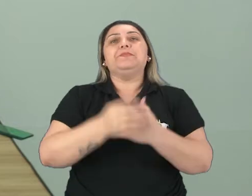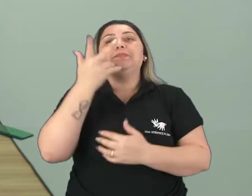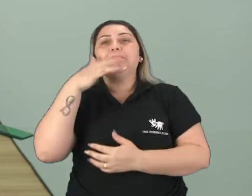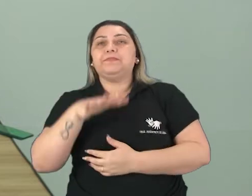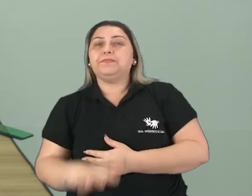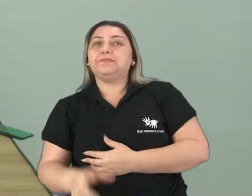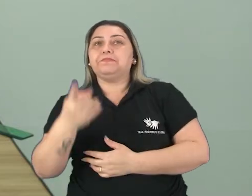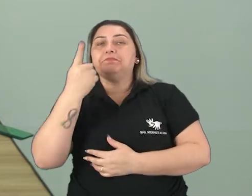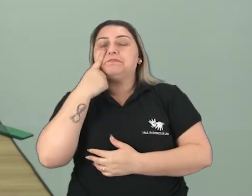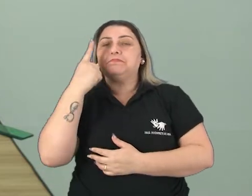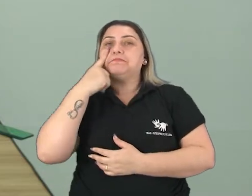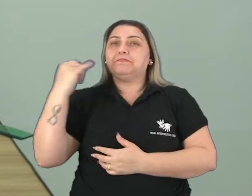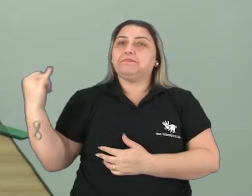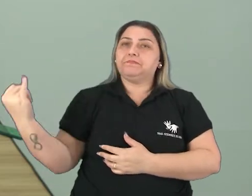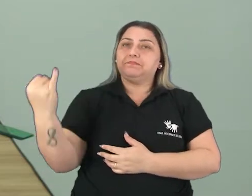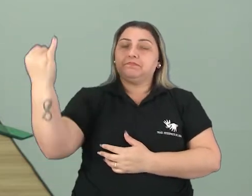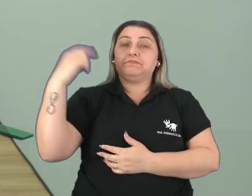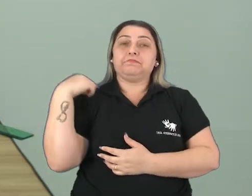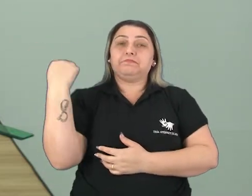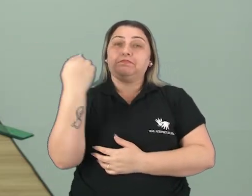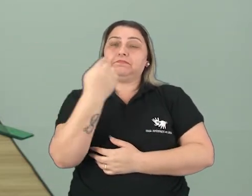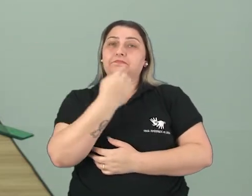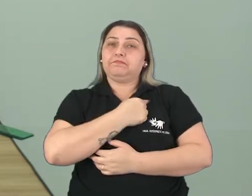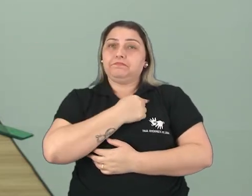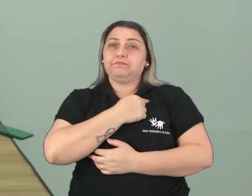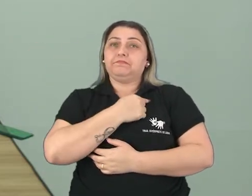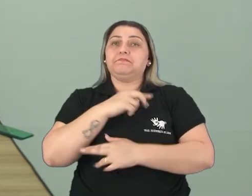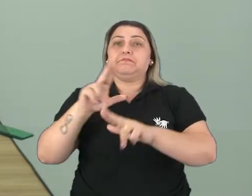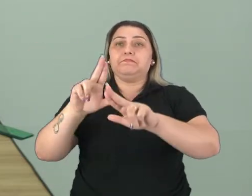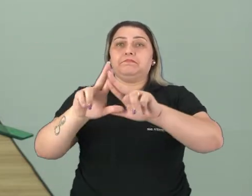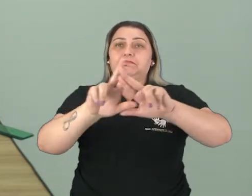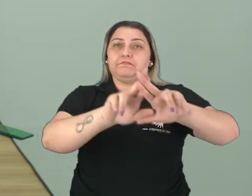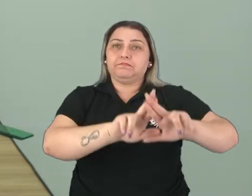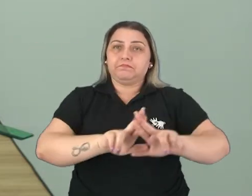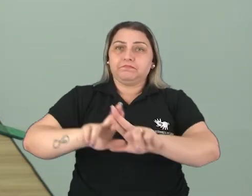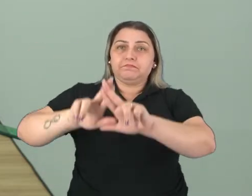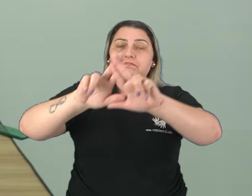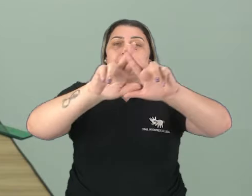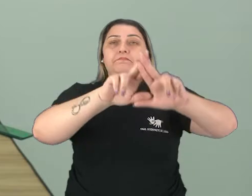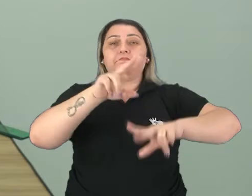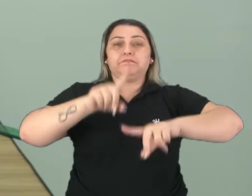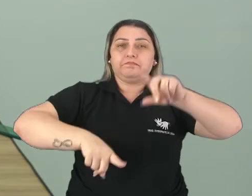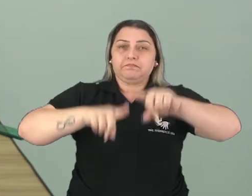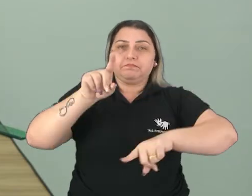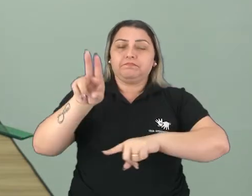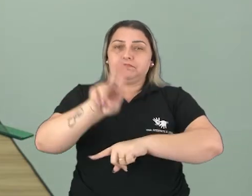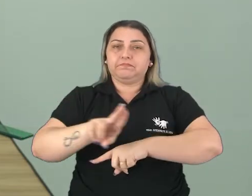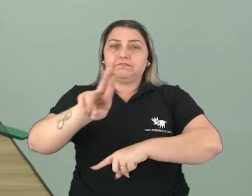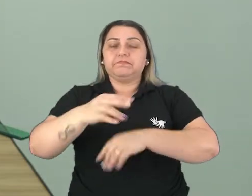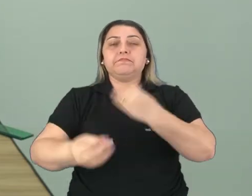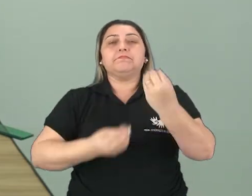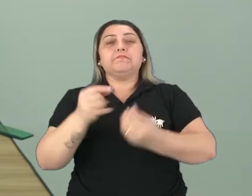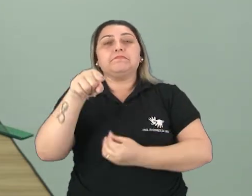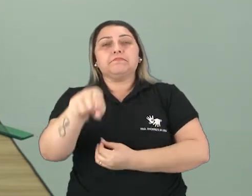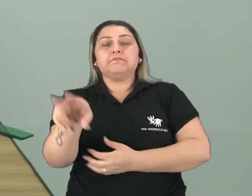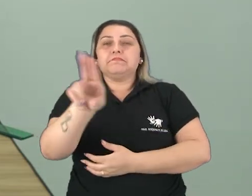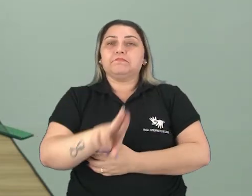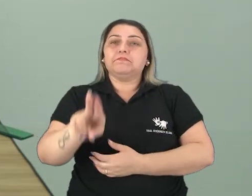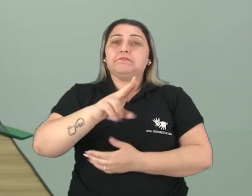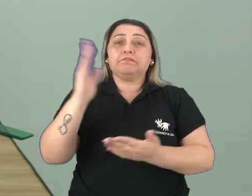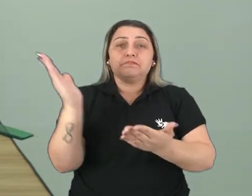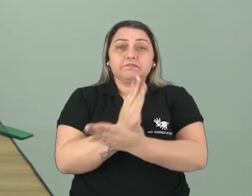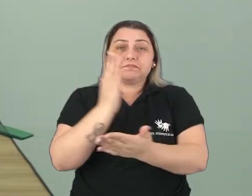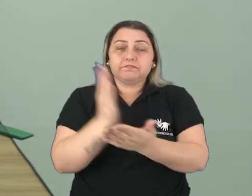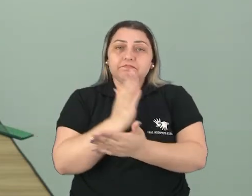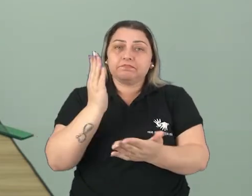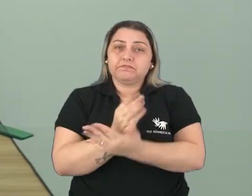crianças, olha a importância da gente reciclar esse material que a gente utiliza. Como que você está usando o seu